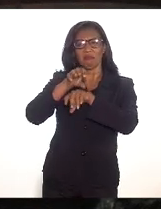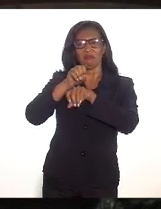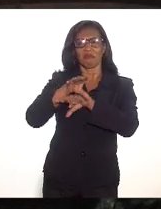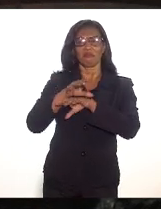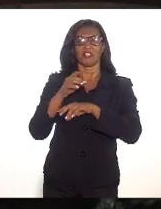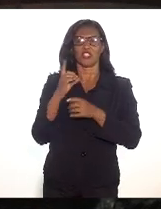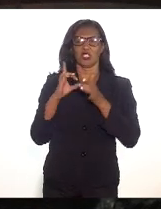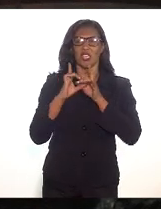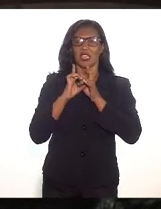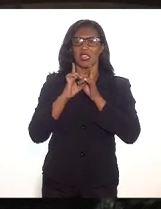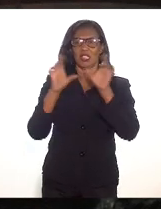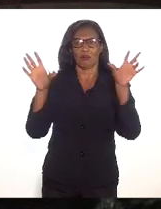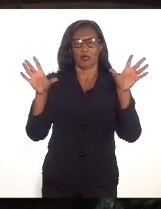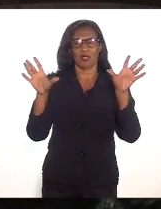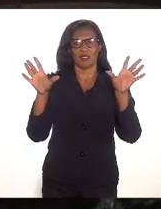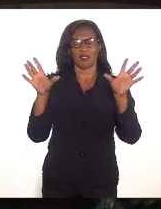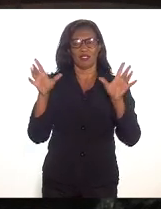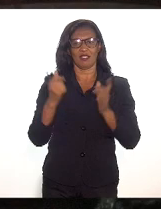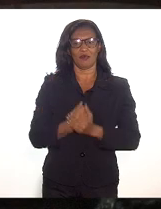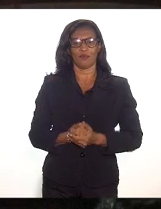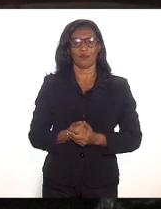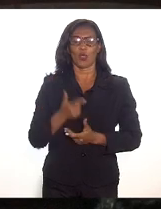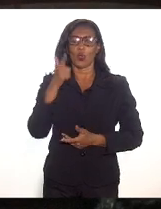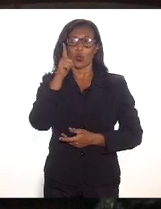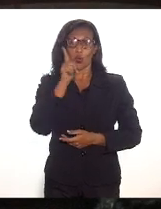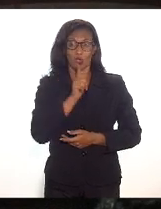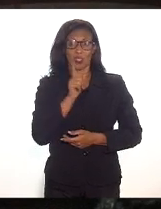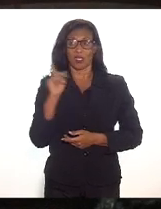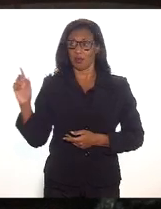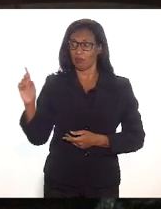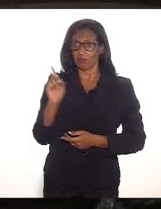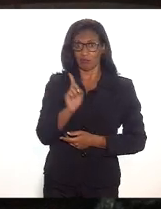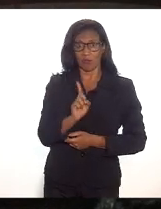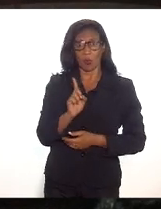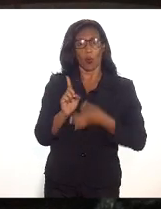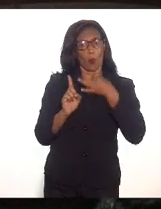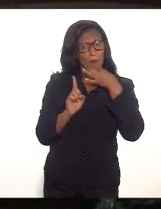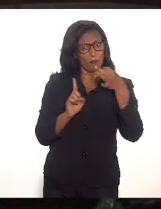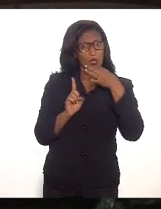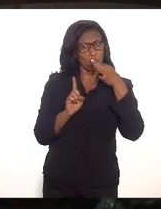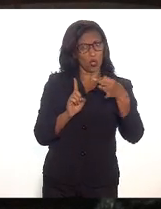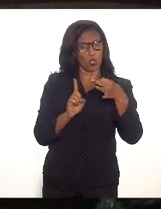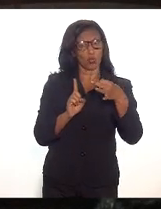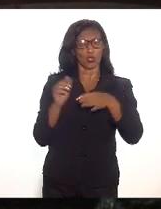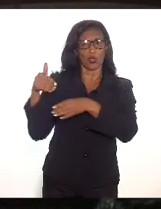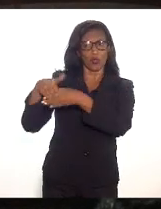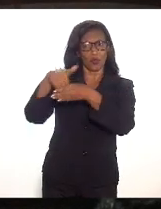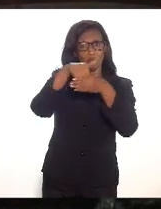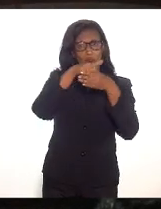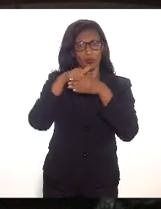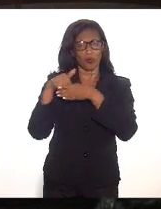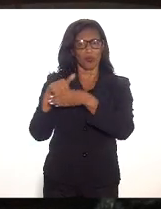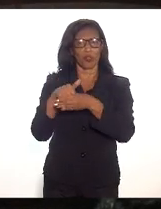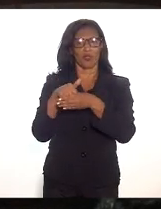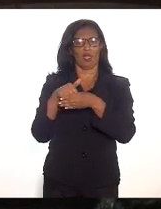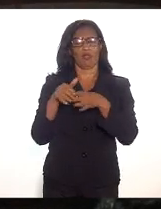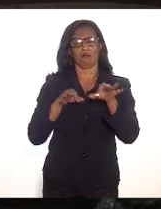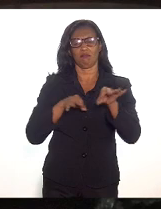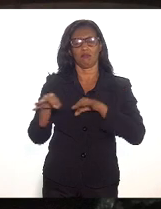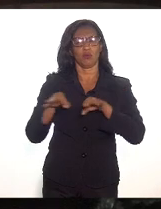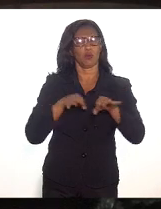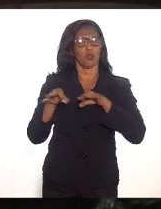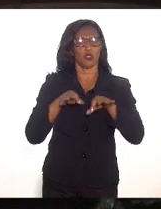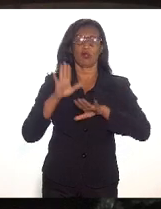sentido. Conseguimos trazer aqui as posições e votar um projeto de decreto legislativo que, independente